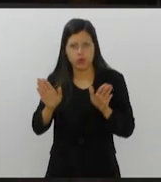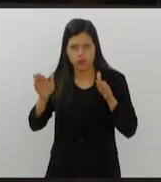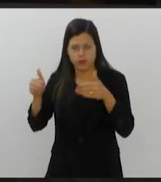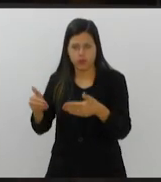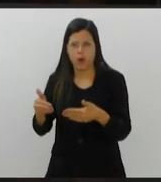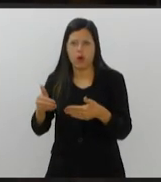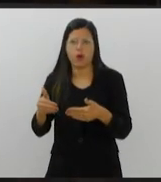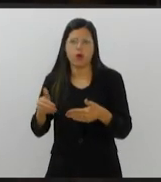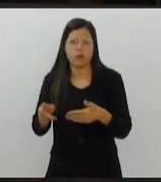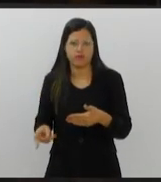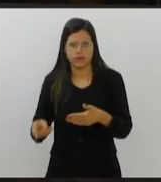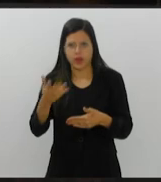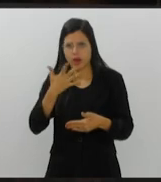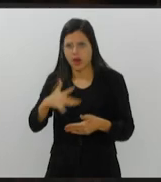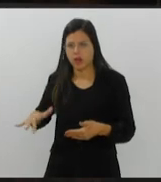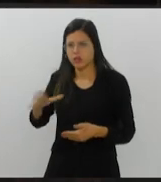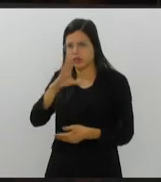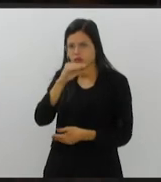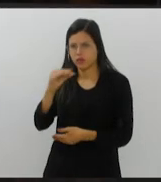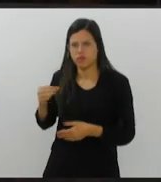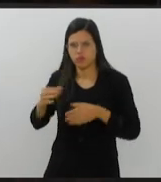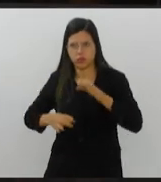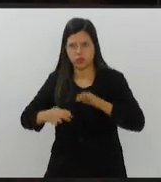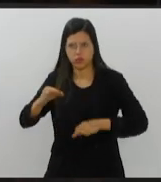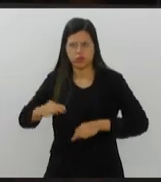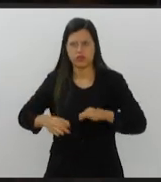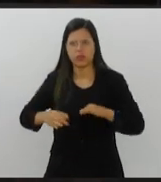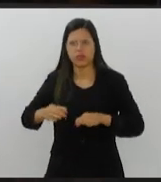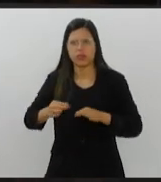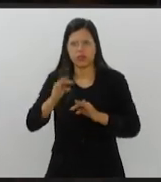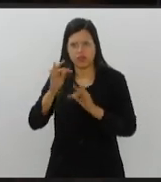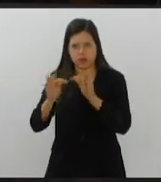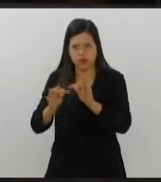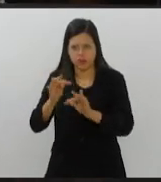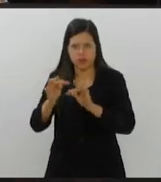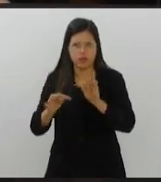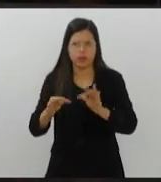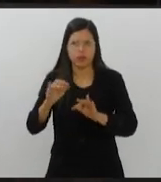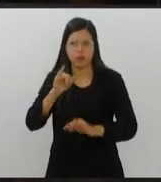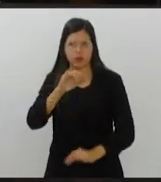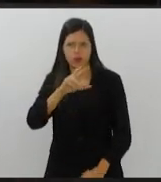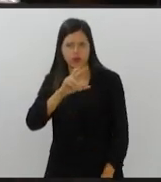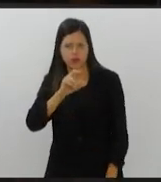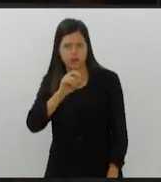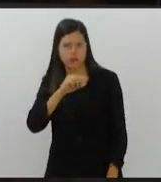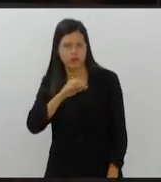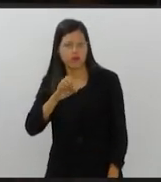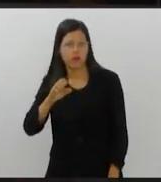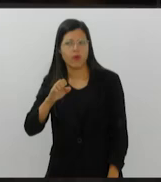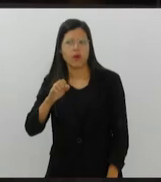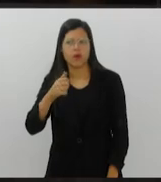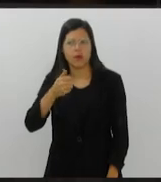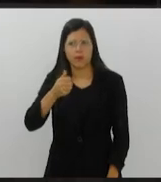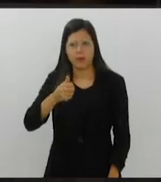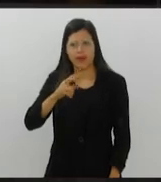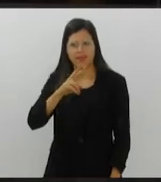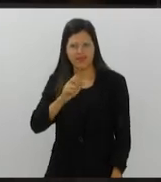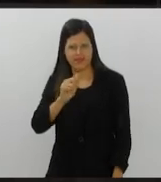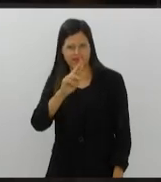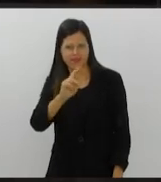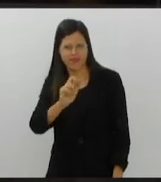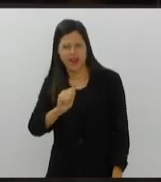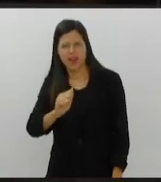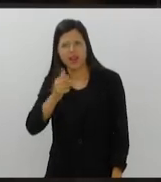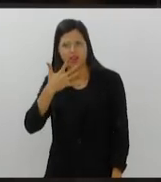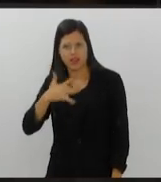Adolescente e da Justiça Terapêutica, Ivone foi titular da primeira vara da Infância, Juventude e do Idoso.